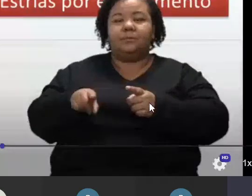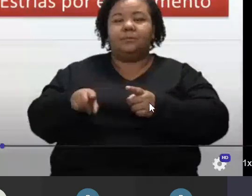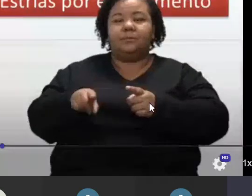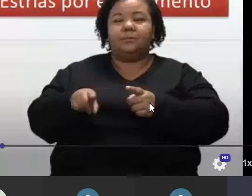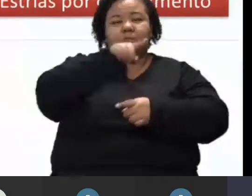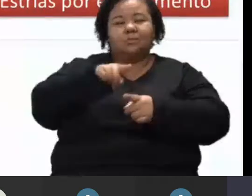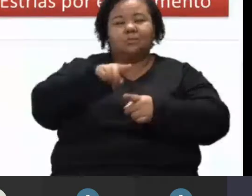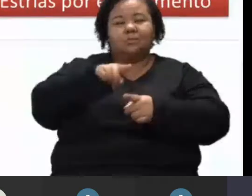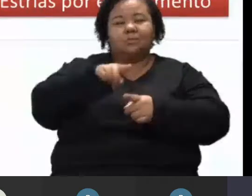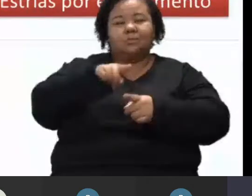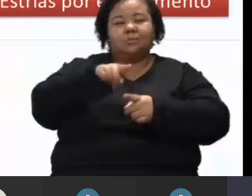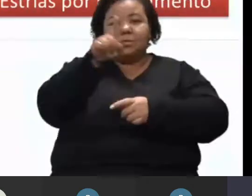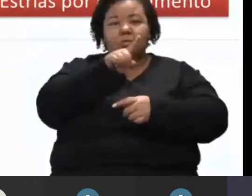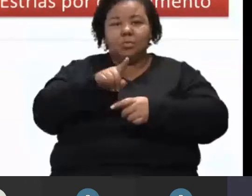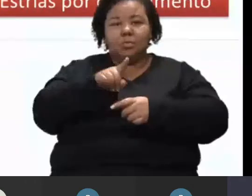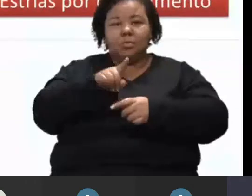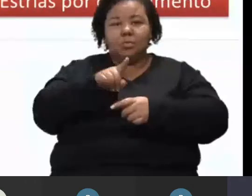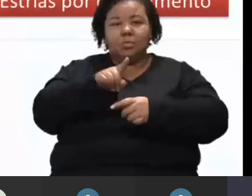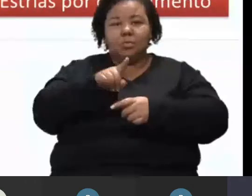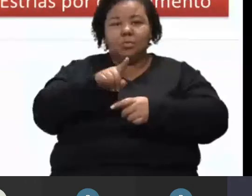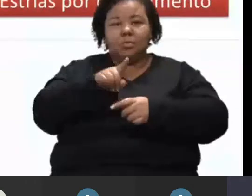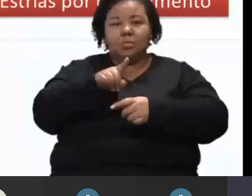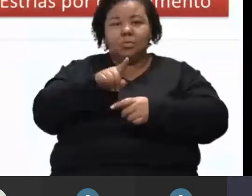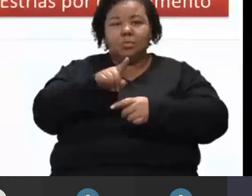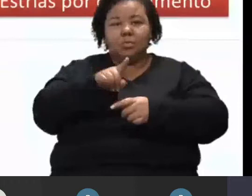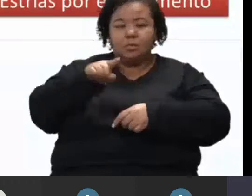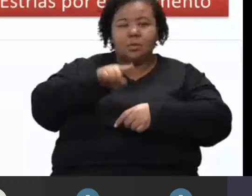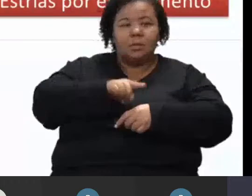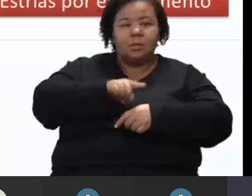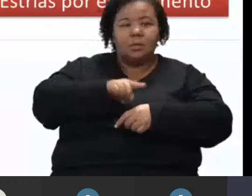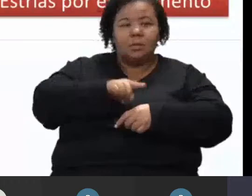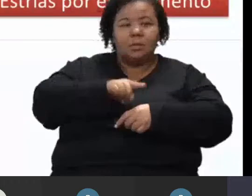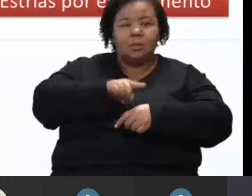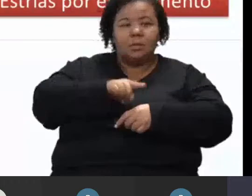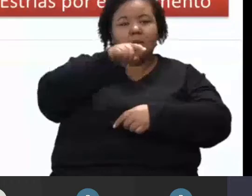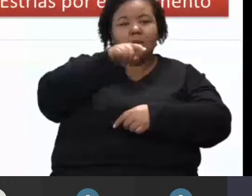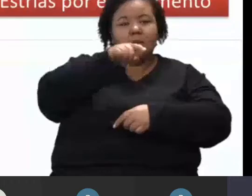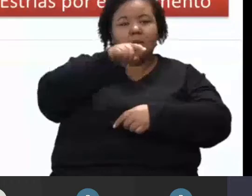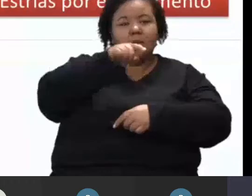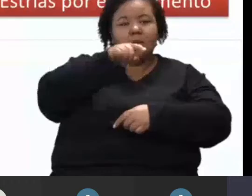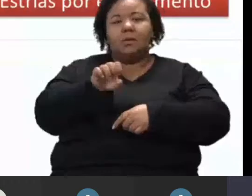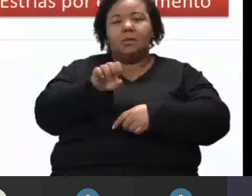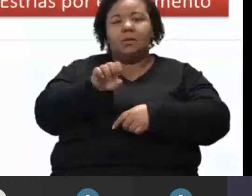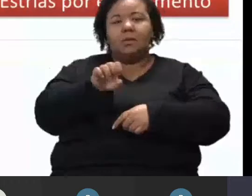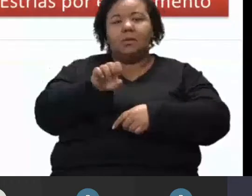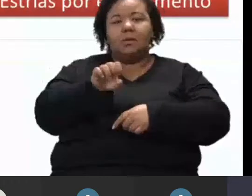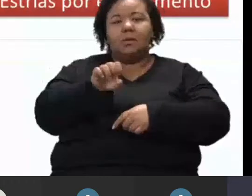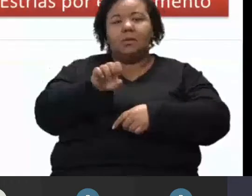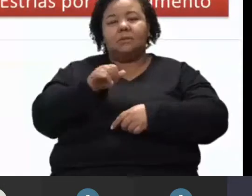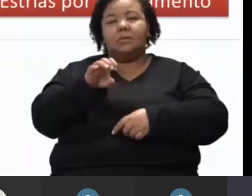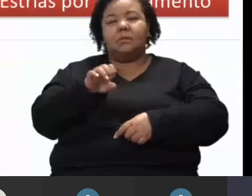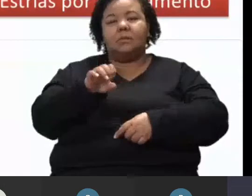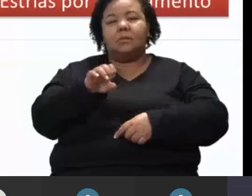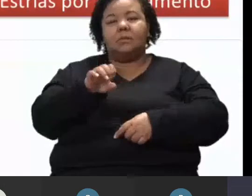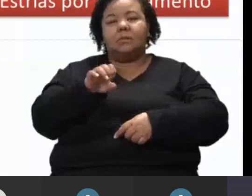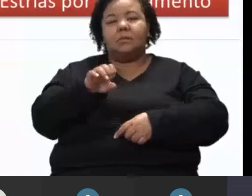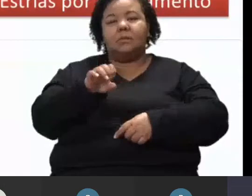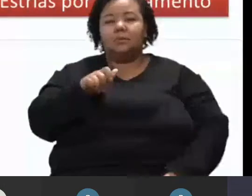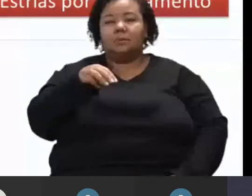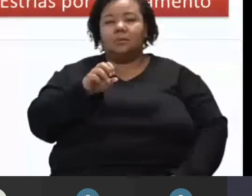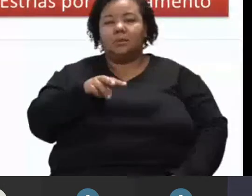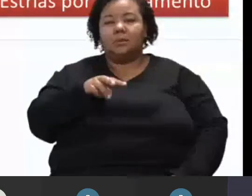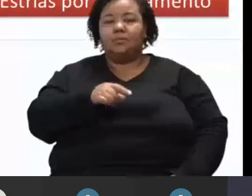que você consiga ali a sua 4ª estria. Então, ela é chamada de estria por esgotamento, por quê? Porque você espera que